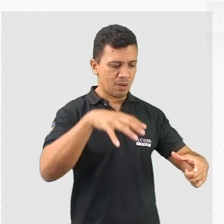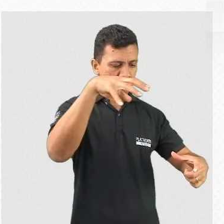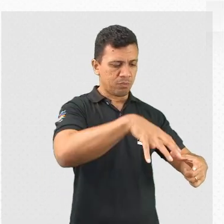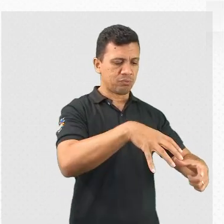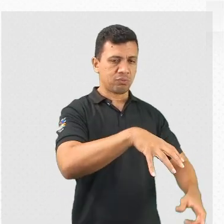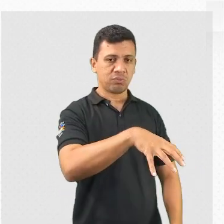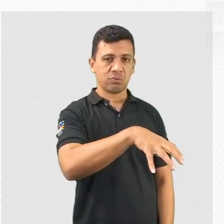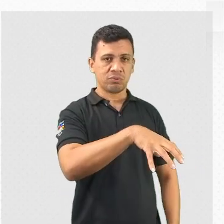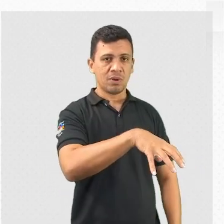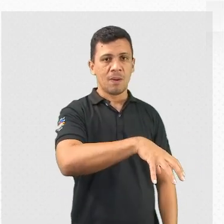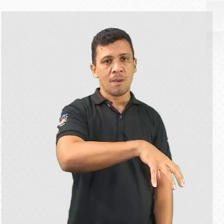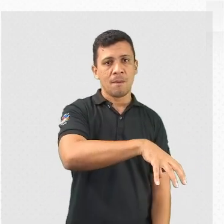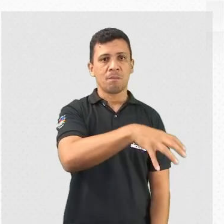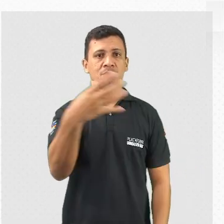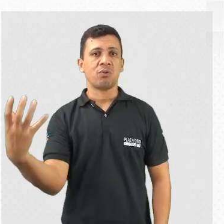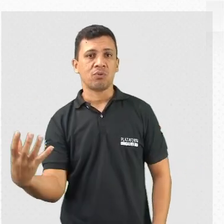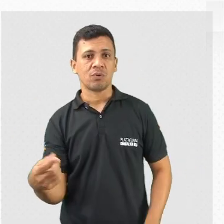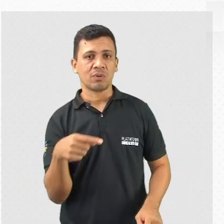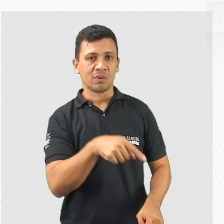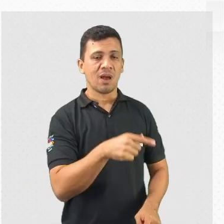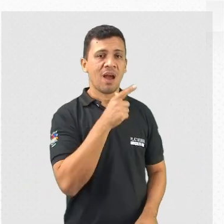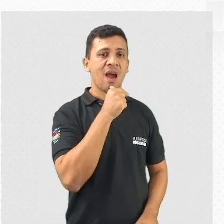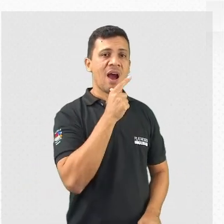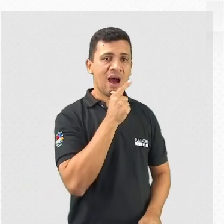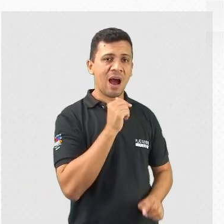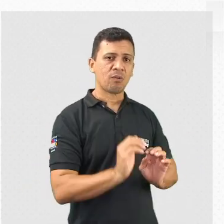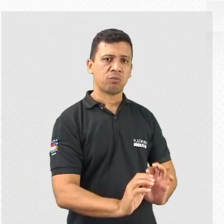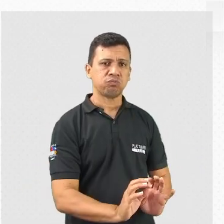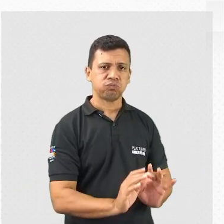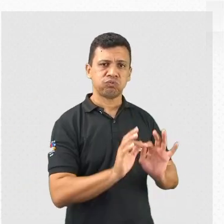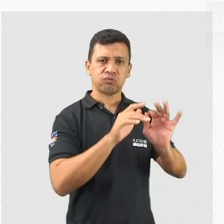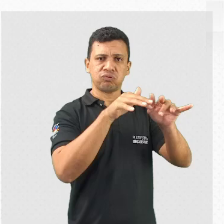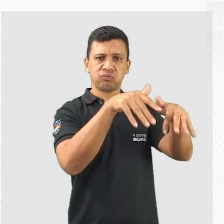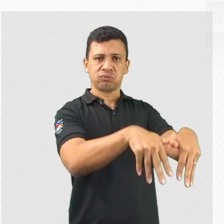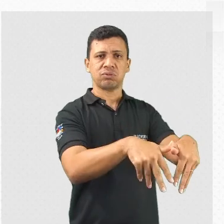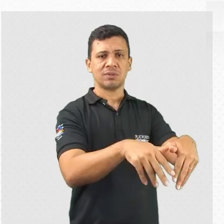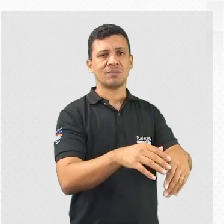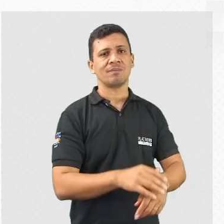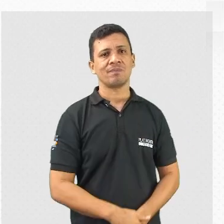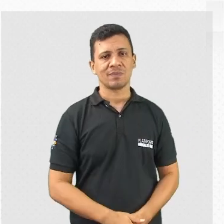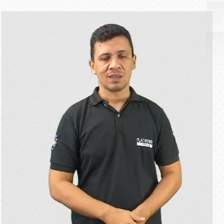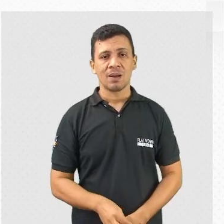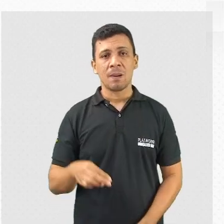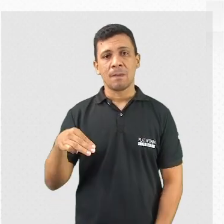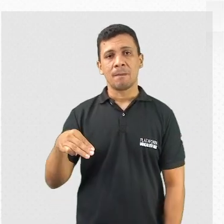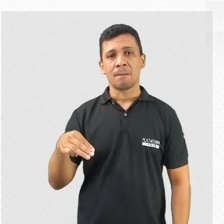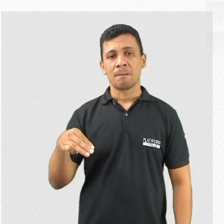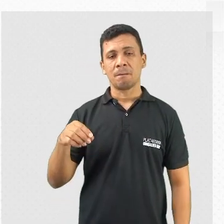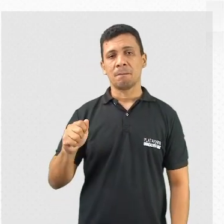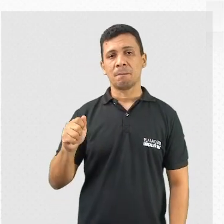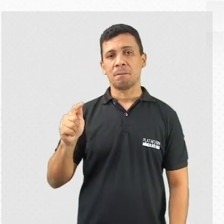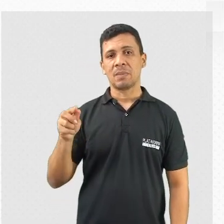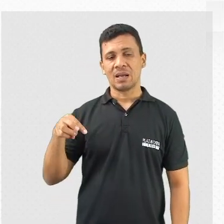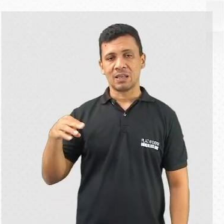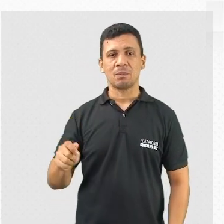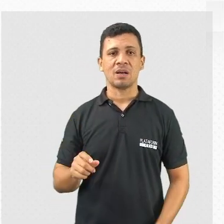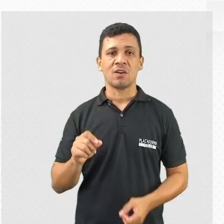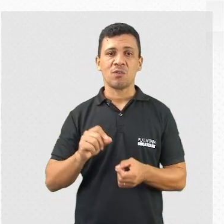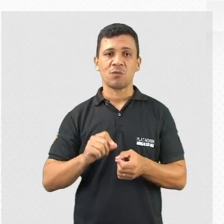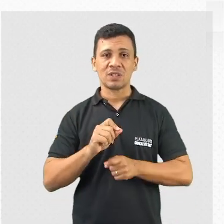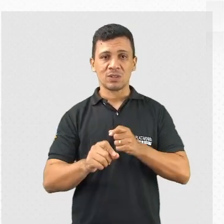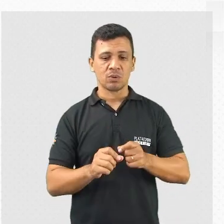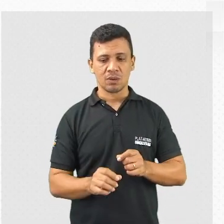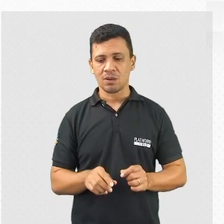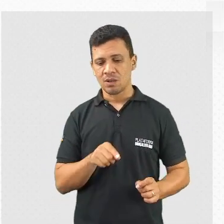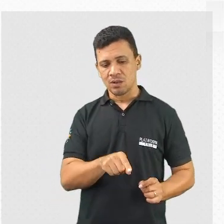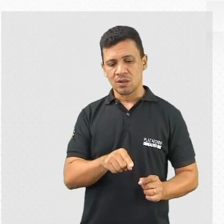tiro a tampa rapidamente, o que que acende? A água, no caso o magma. E obviamente quando esse magma chega na superfície, o que ele vai fazer? Ele vai se